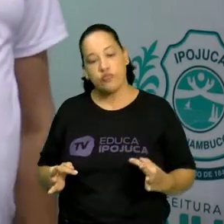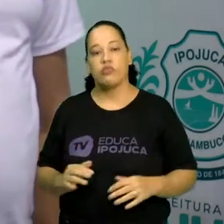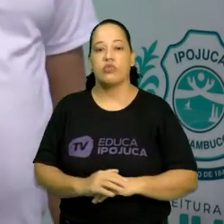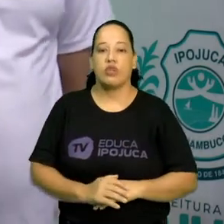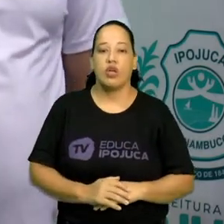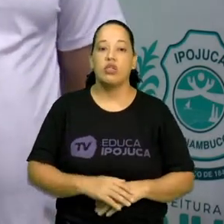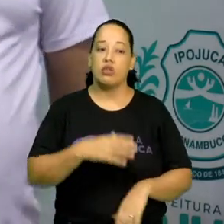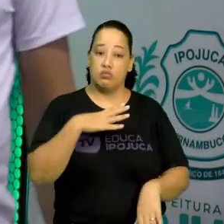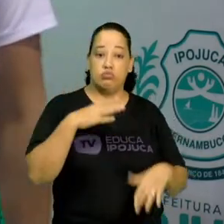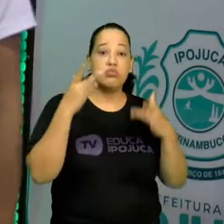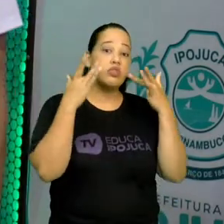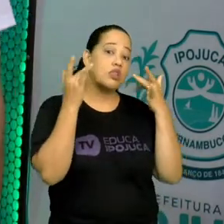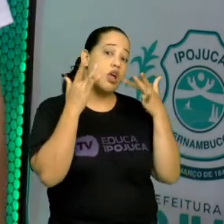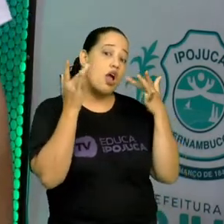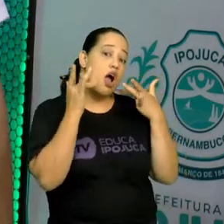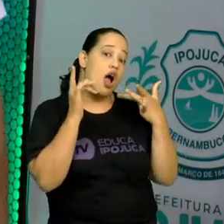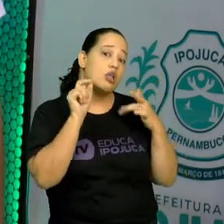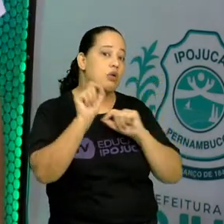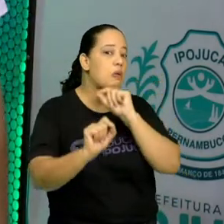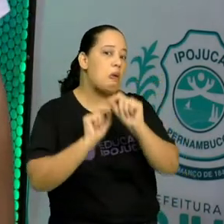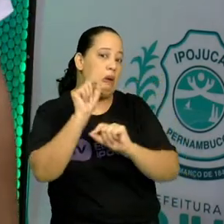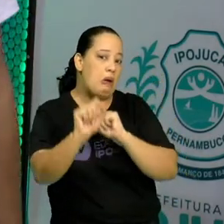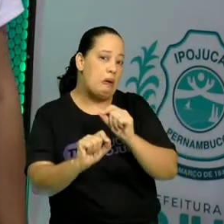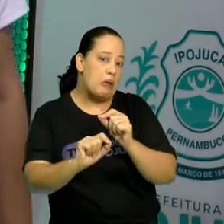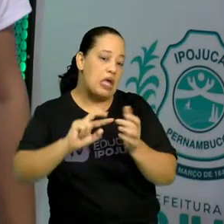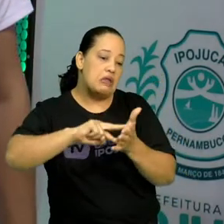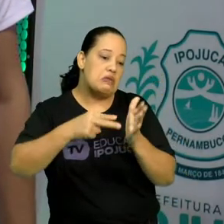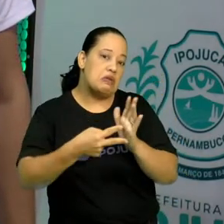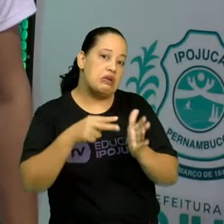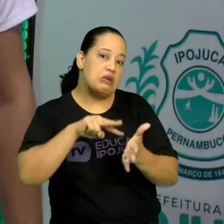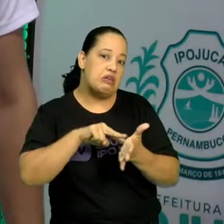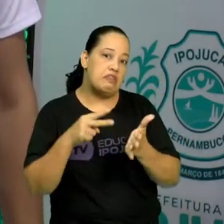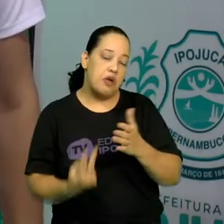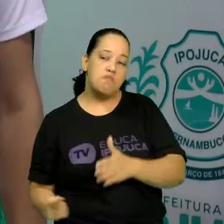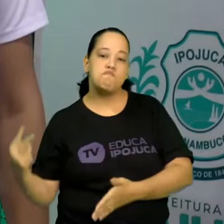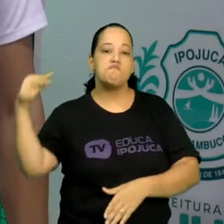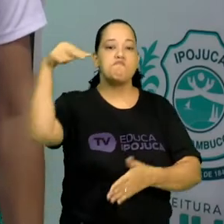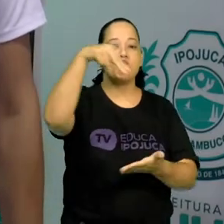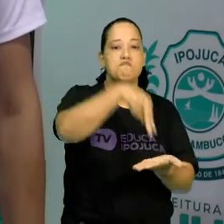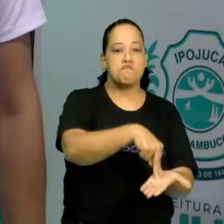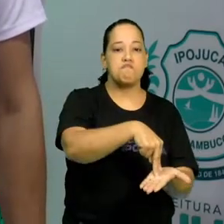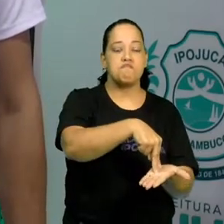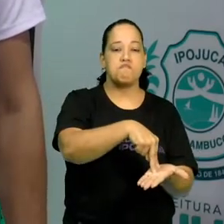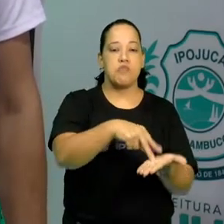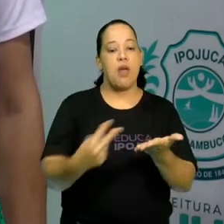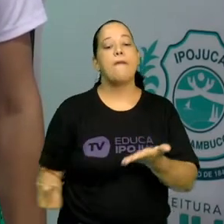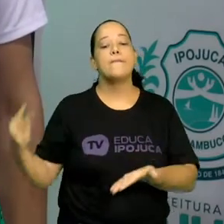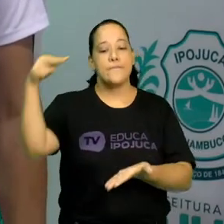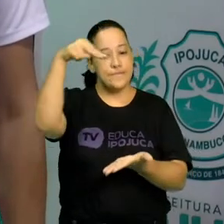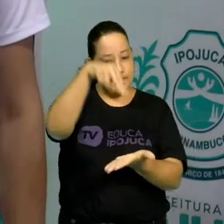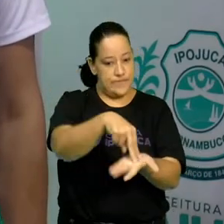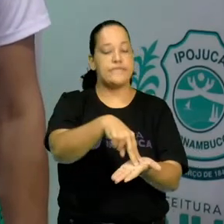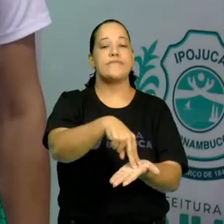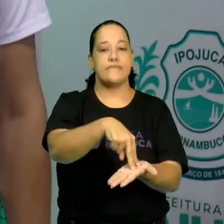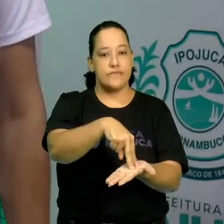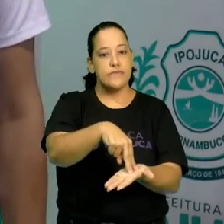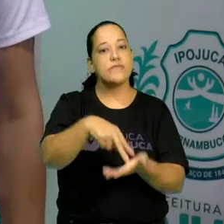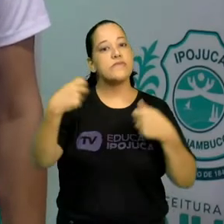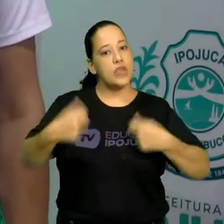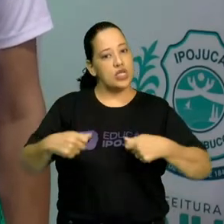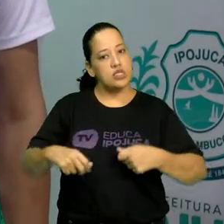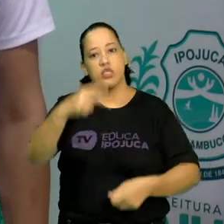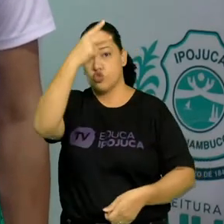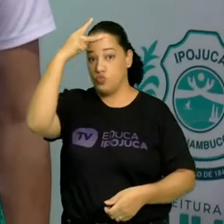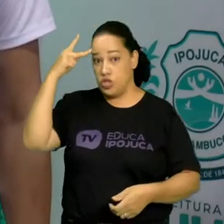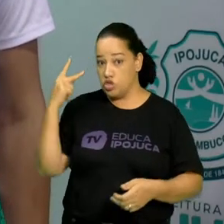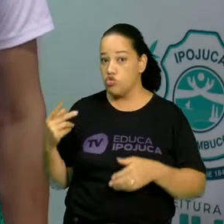a arte da presença. Só se faz teatro com presença. As pessoas têm